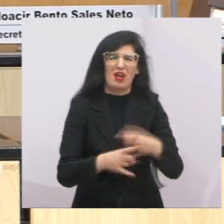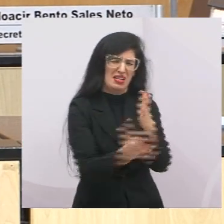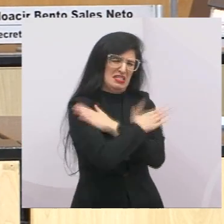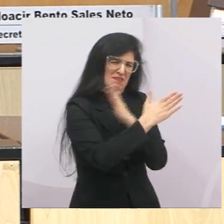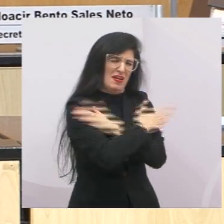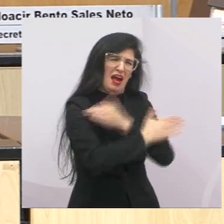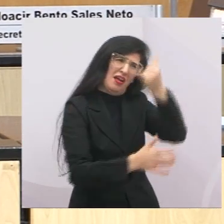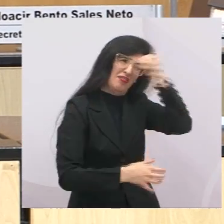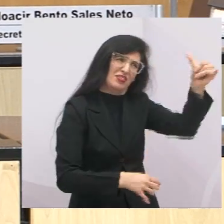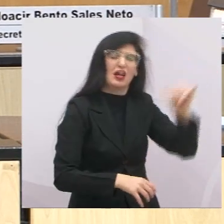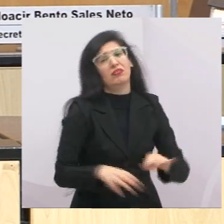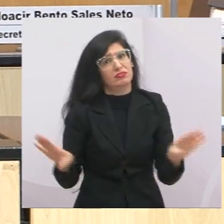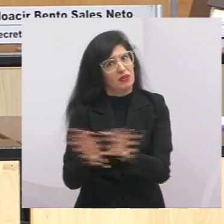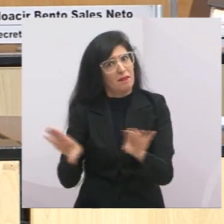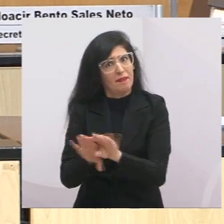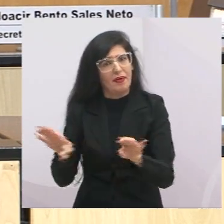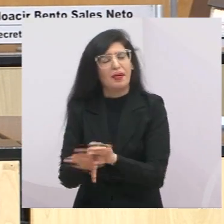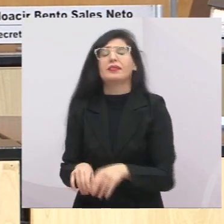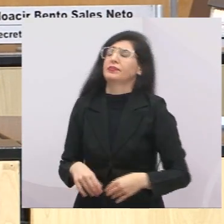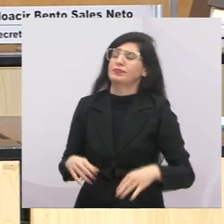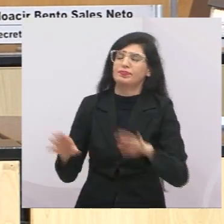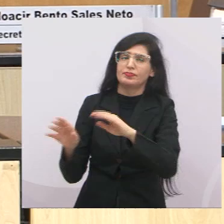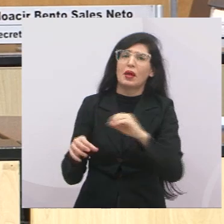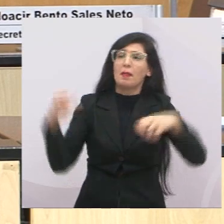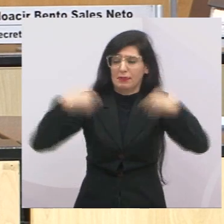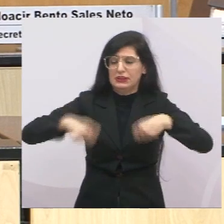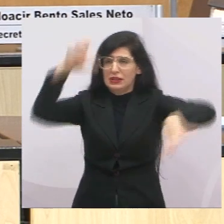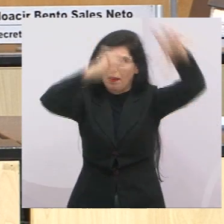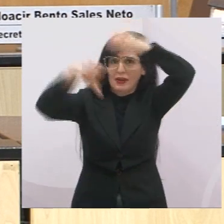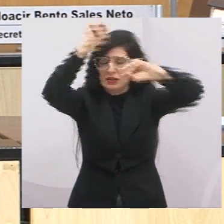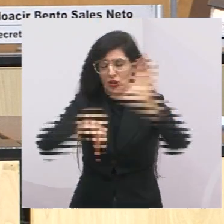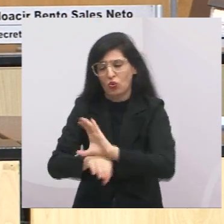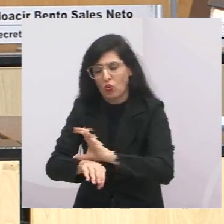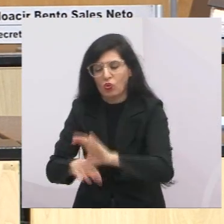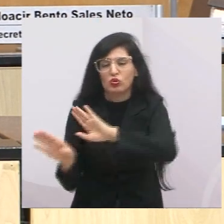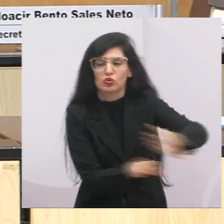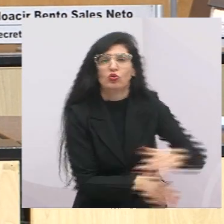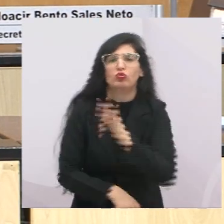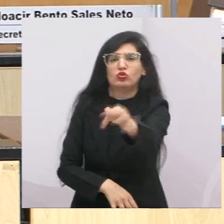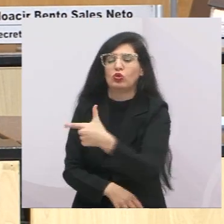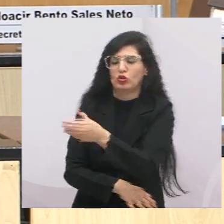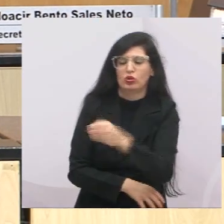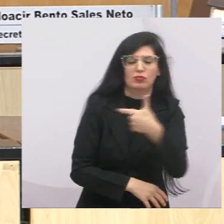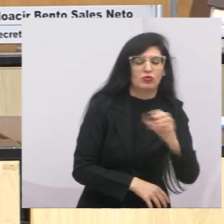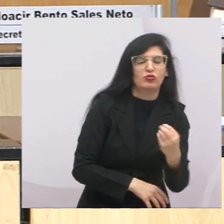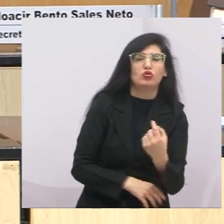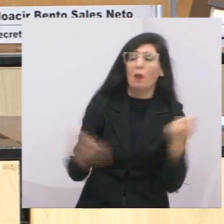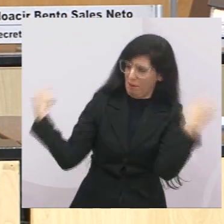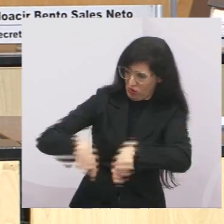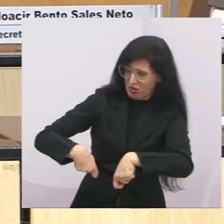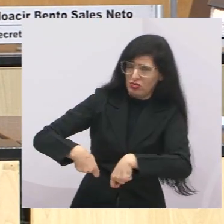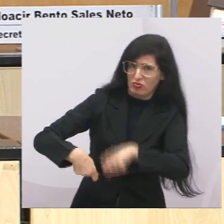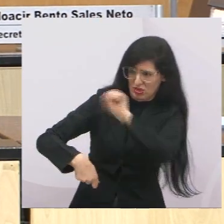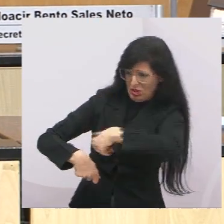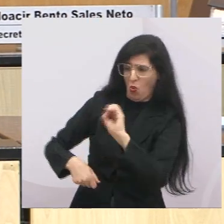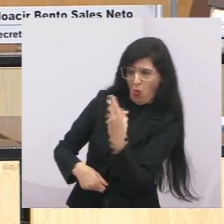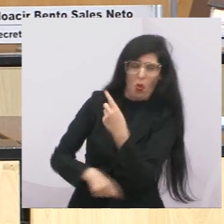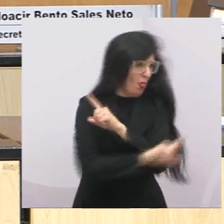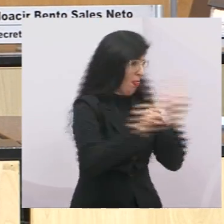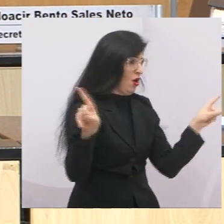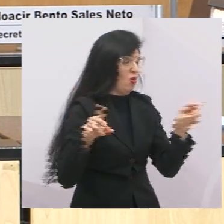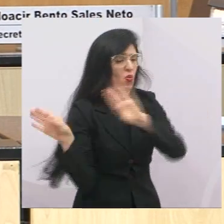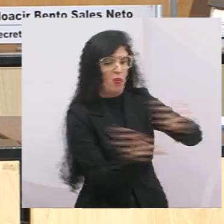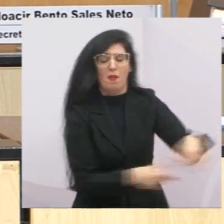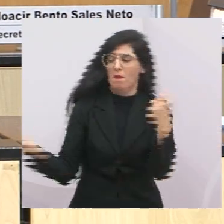Quarto, enfim, qual a projeção das atribuições desse espaço planejada para 2021? Há possibilidade de ser um equipamento de